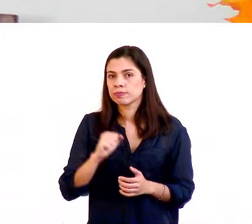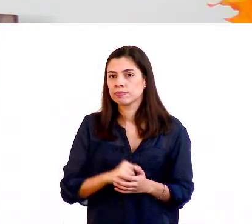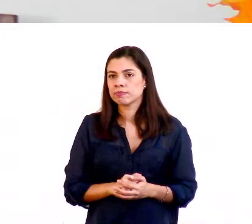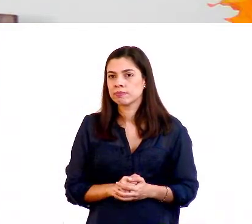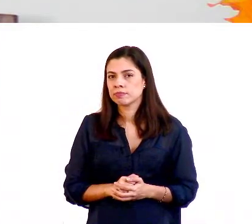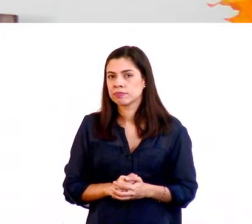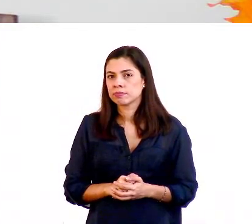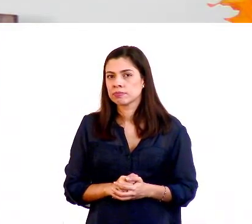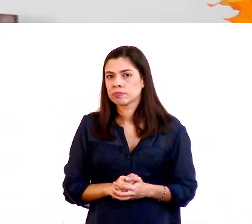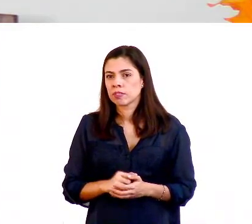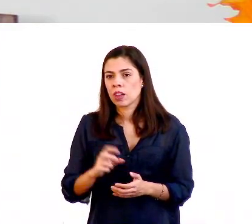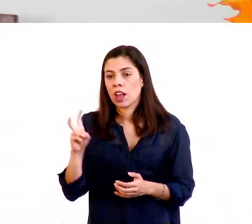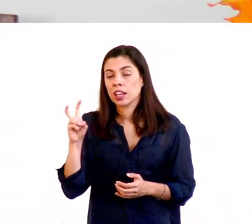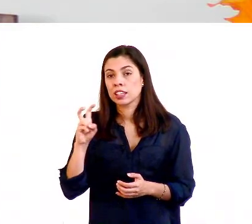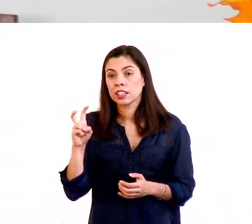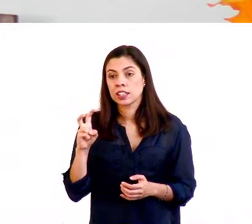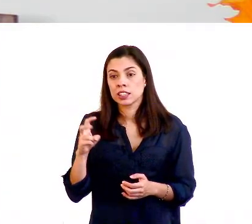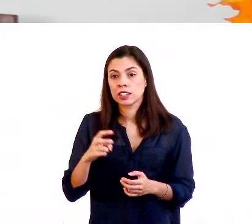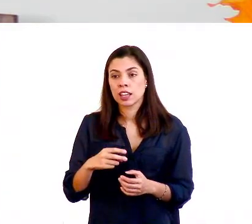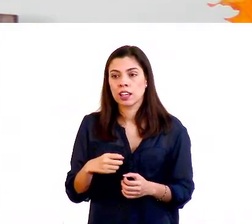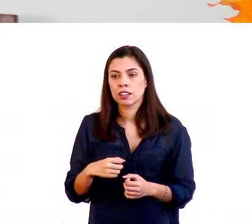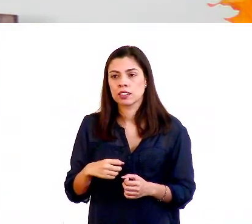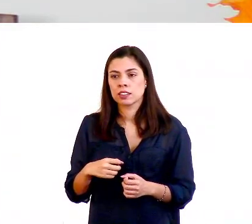perseverança dos santos.